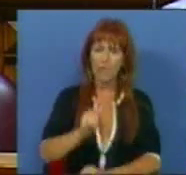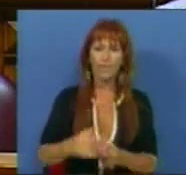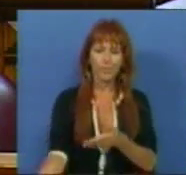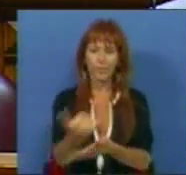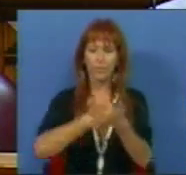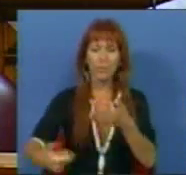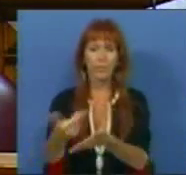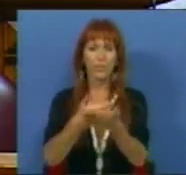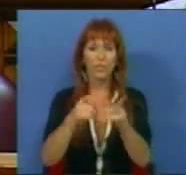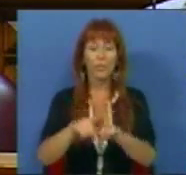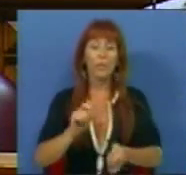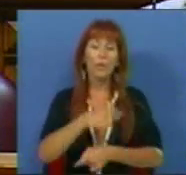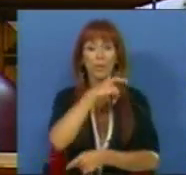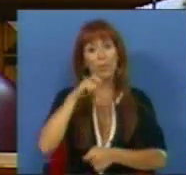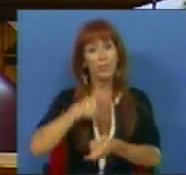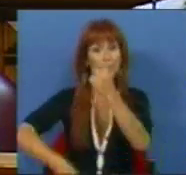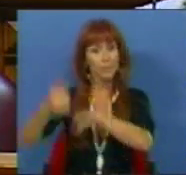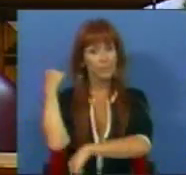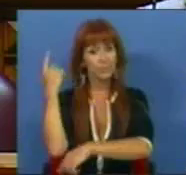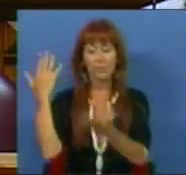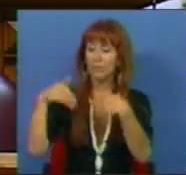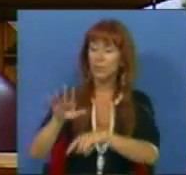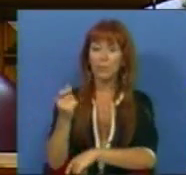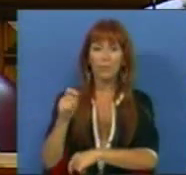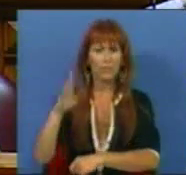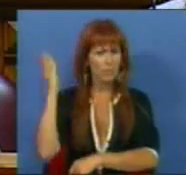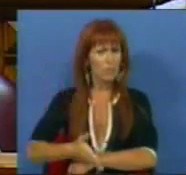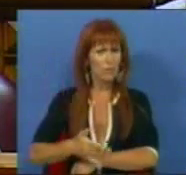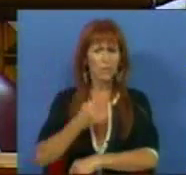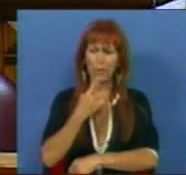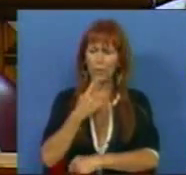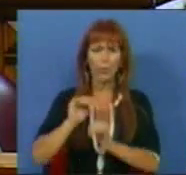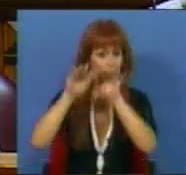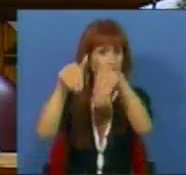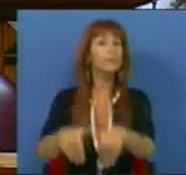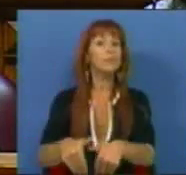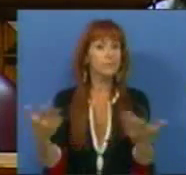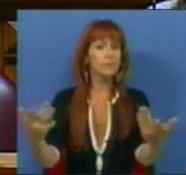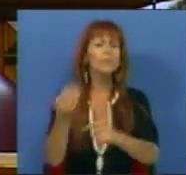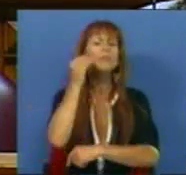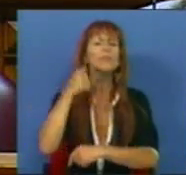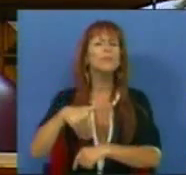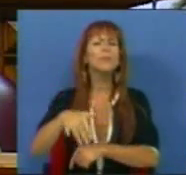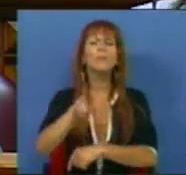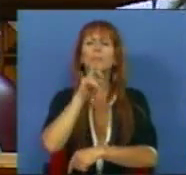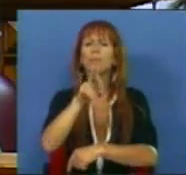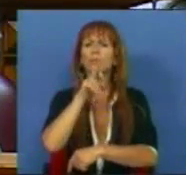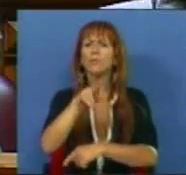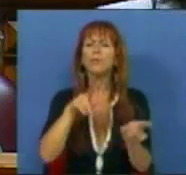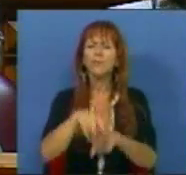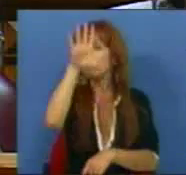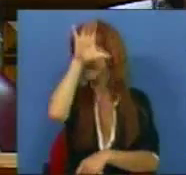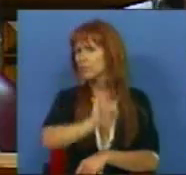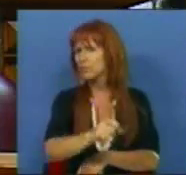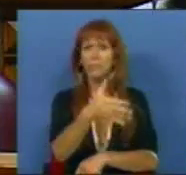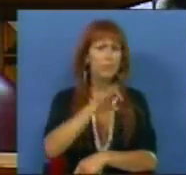recuperar a economia, era o que prometiam então. Mas o preço da austeridade é então a recessão. E como irão responder